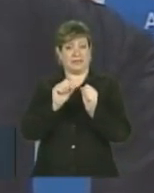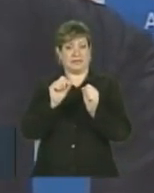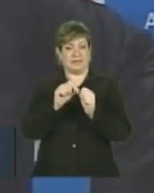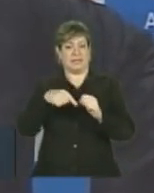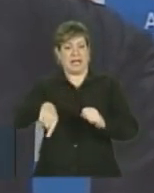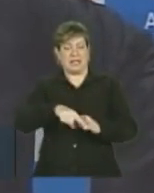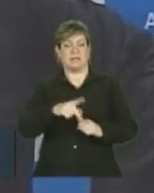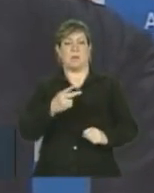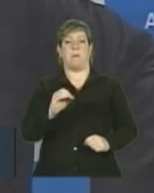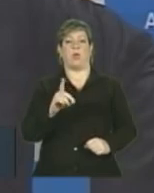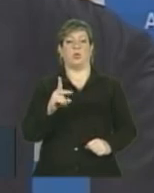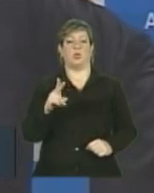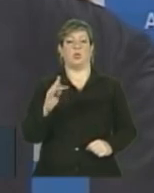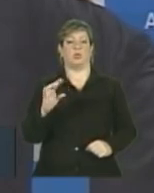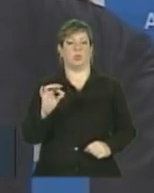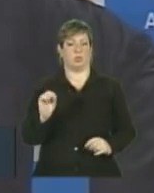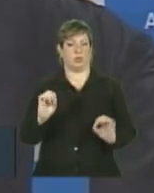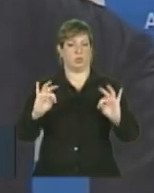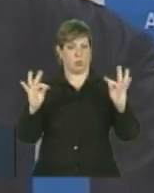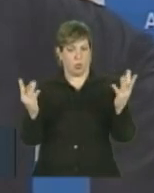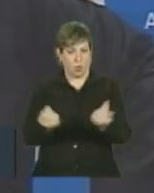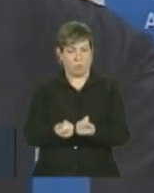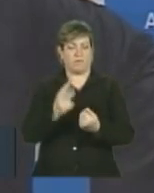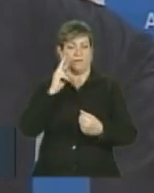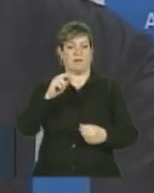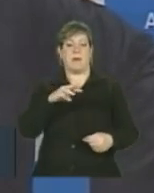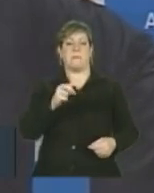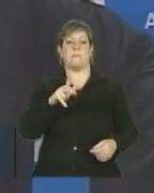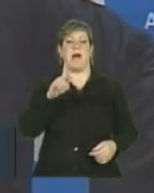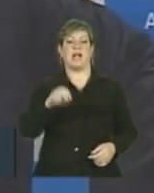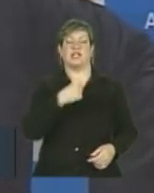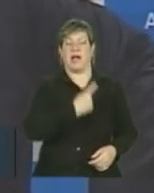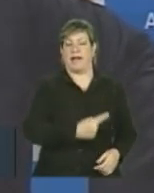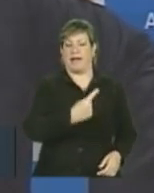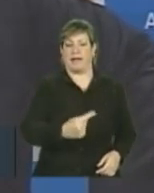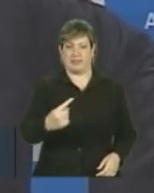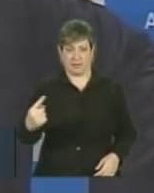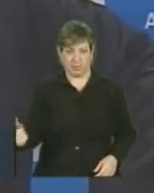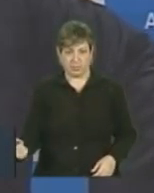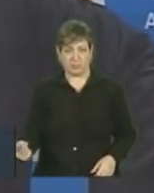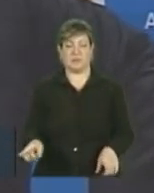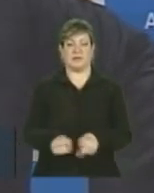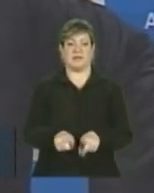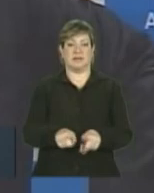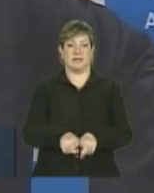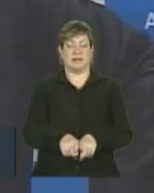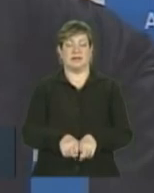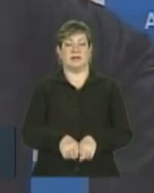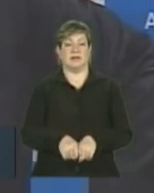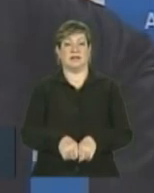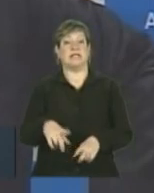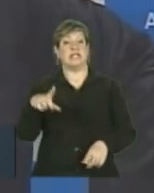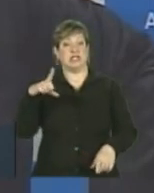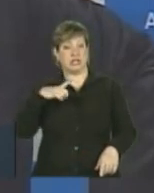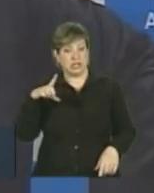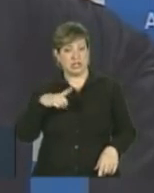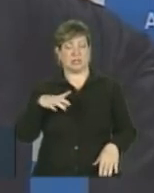desses produtos todos, olhamos a margem de cada um e existiam